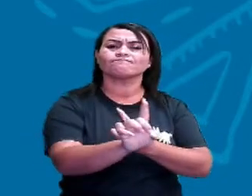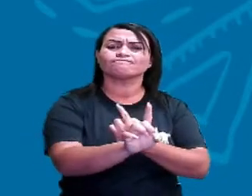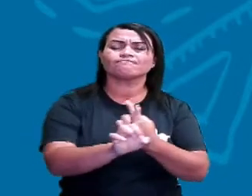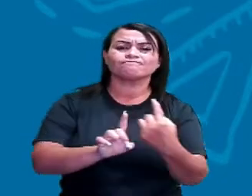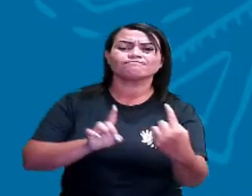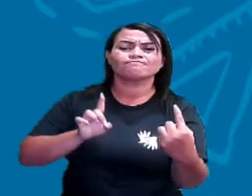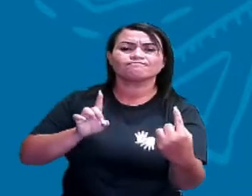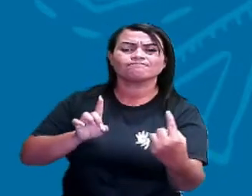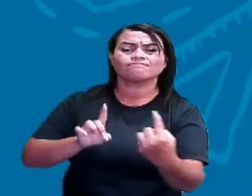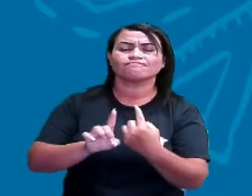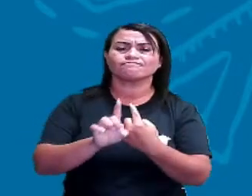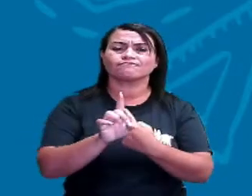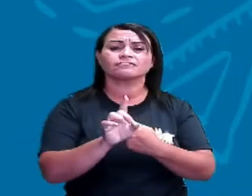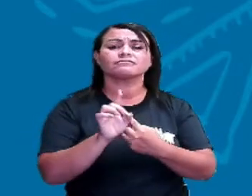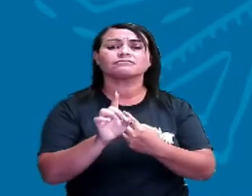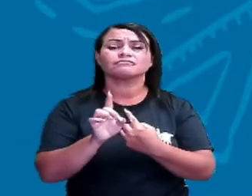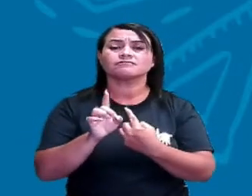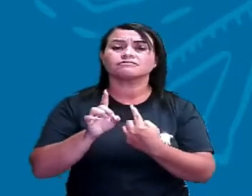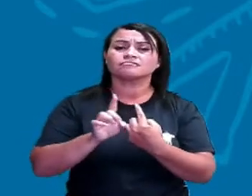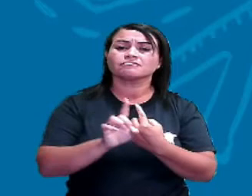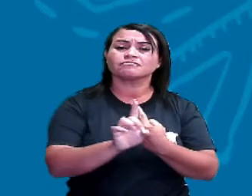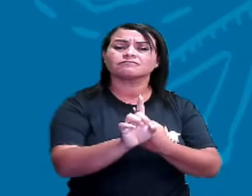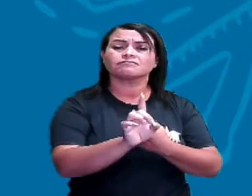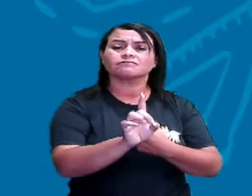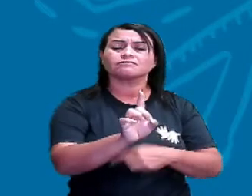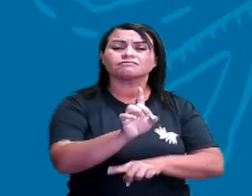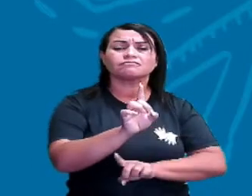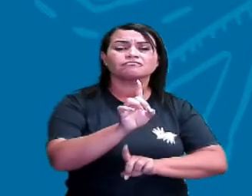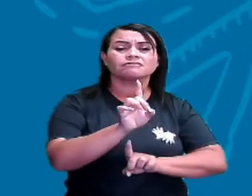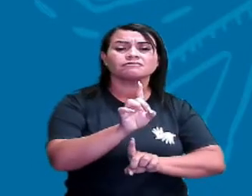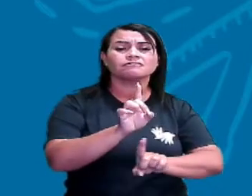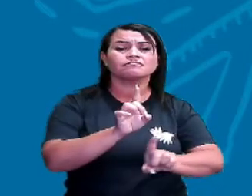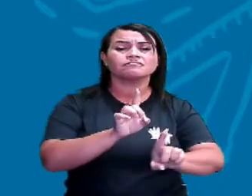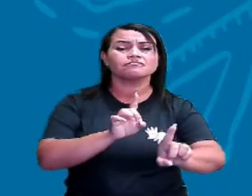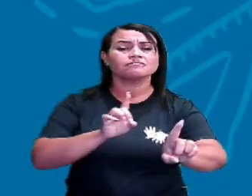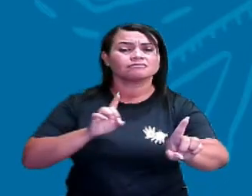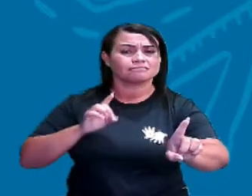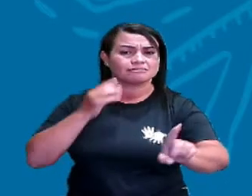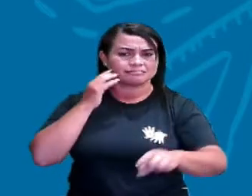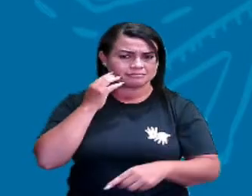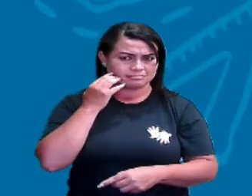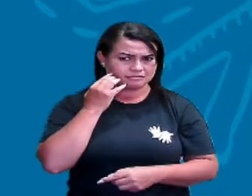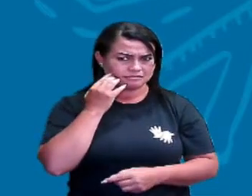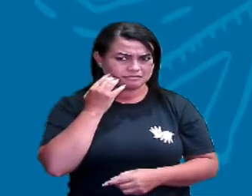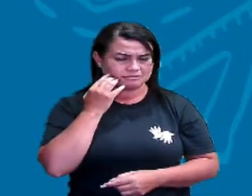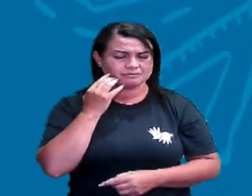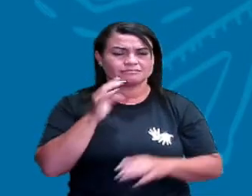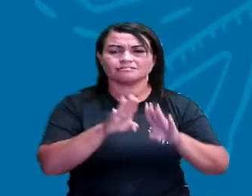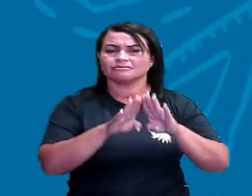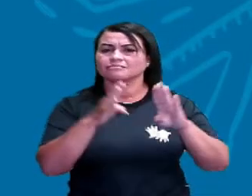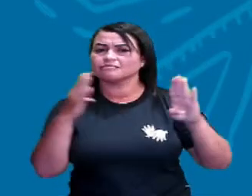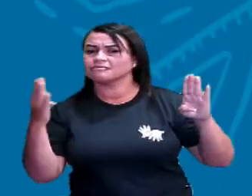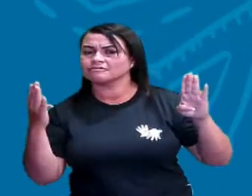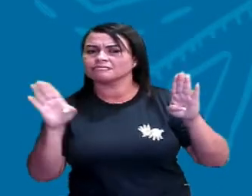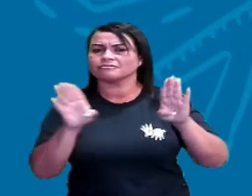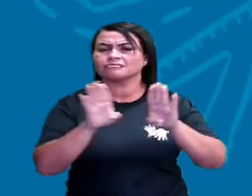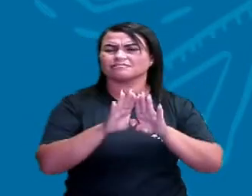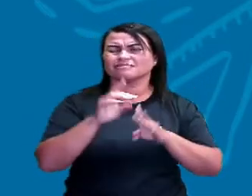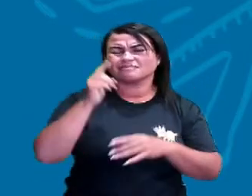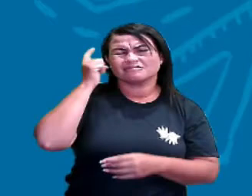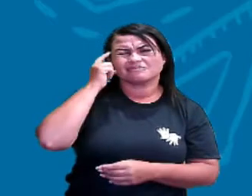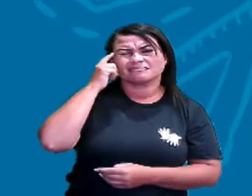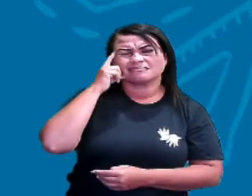fecha. Este movimento permite o quê? Que as pessoas entrem e que as pessoas saiam. Já pensou se a porta ficasse